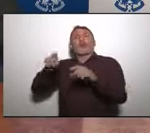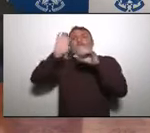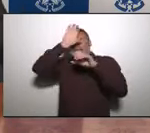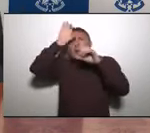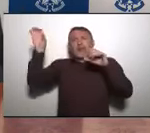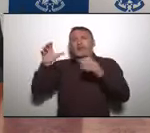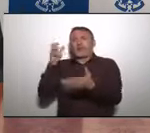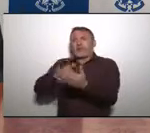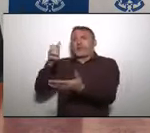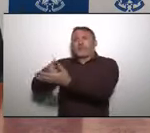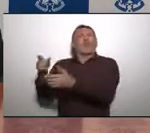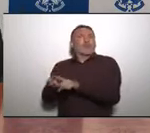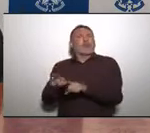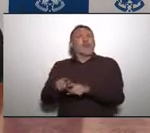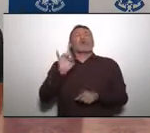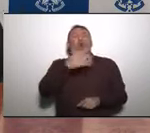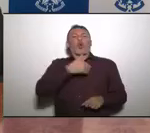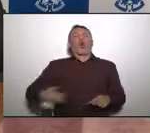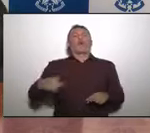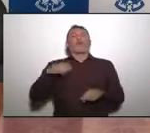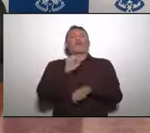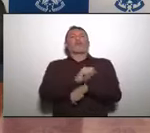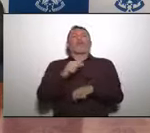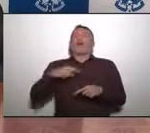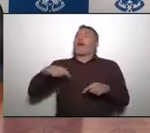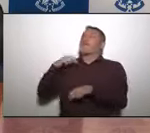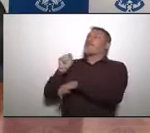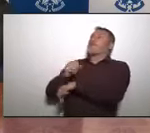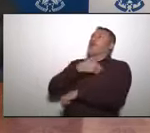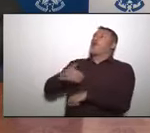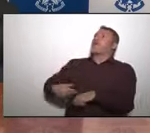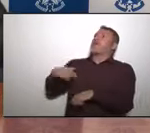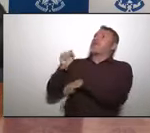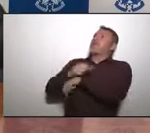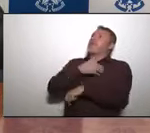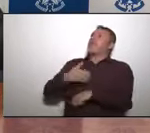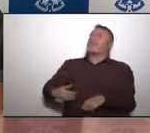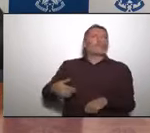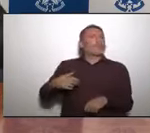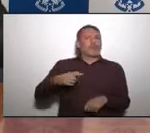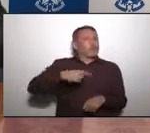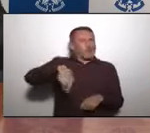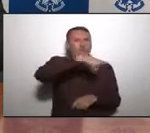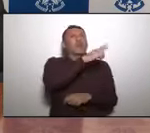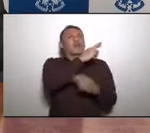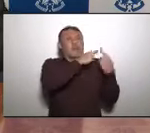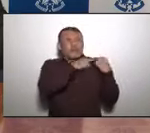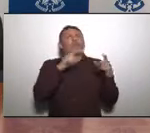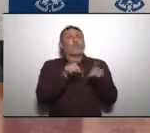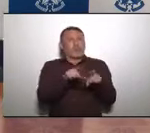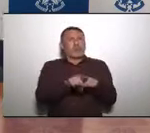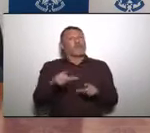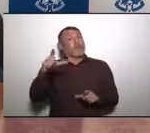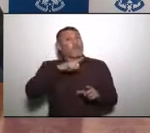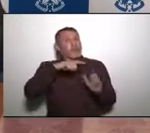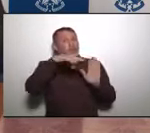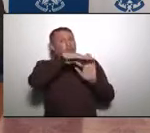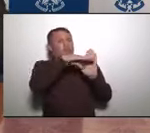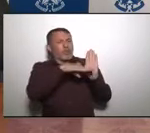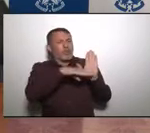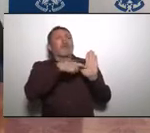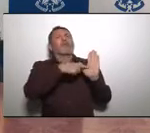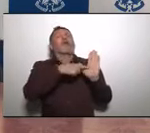esperar que o governo determine. Nós já temos os protocolos, mas esse protocolo às vezes é seguido e às vezes não. Uns seguem e